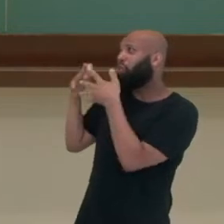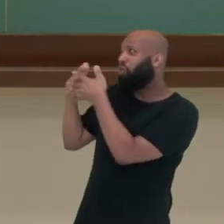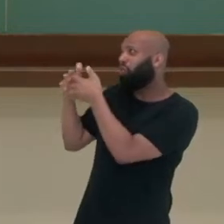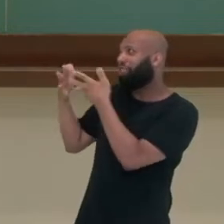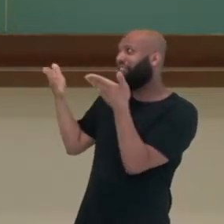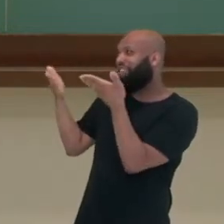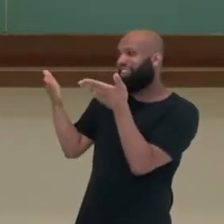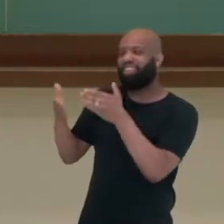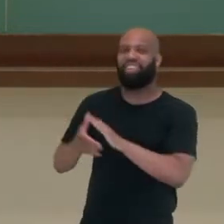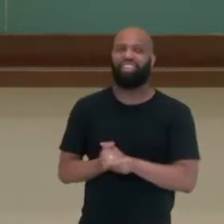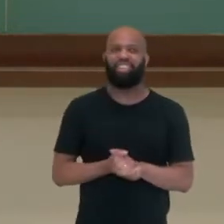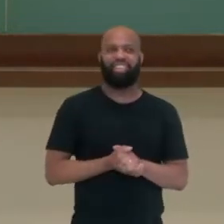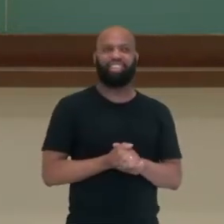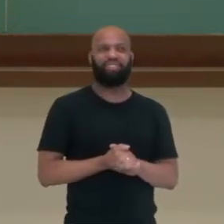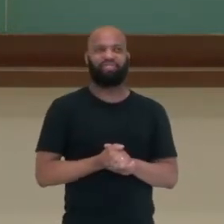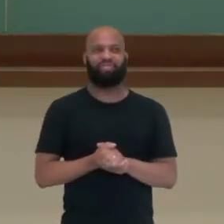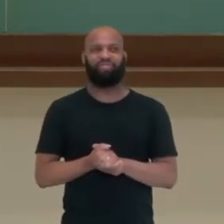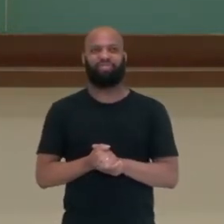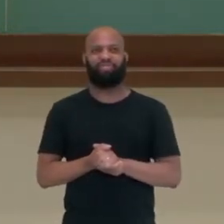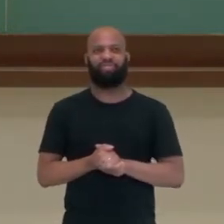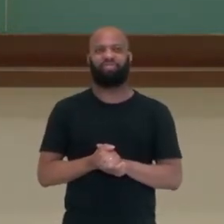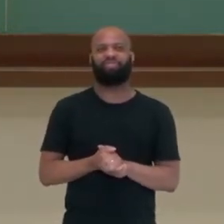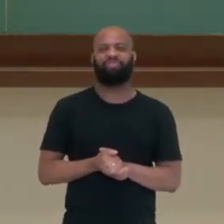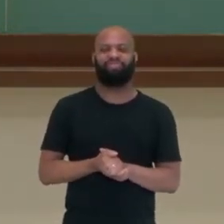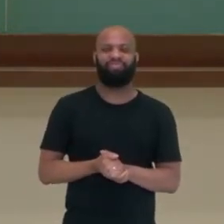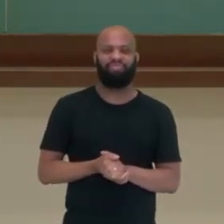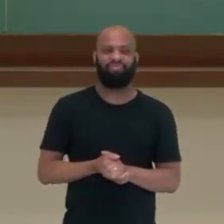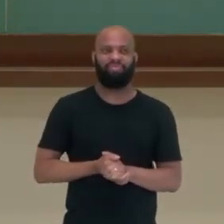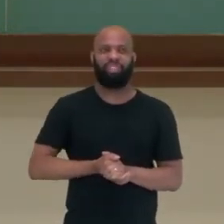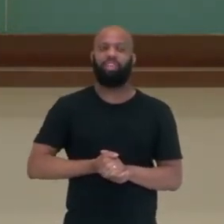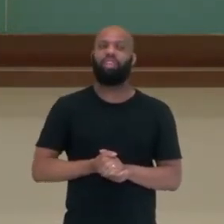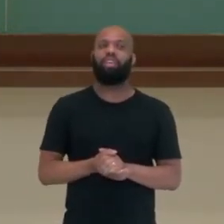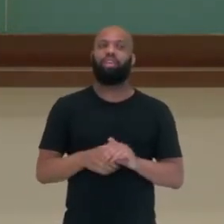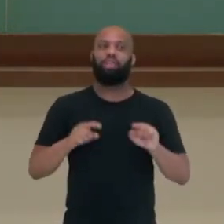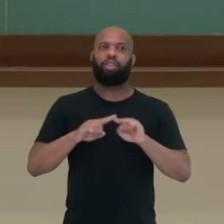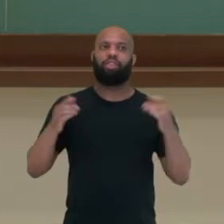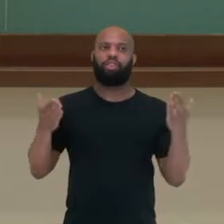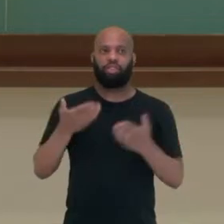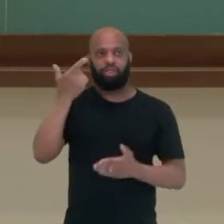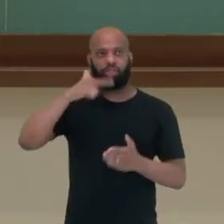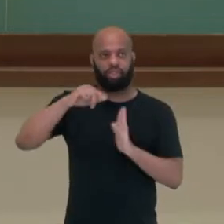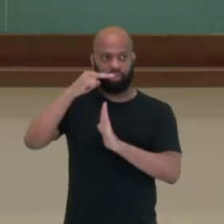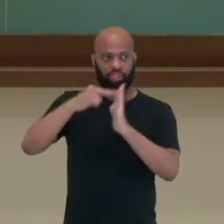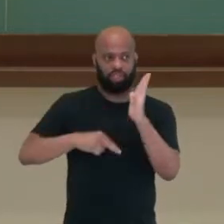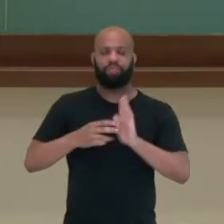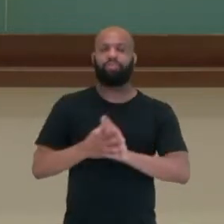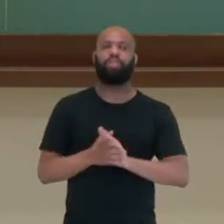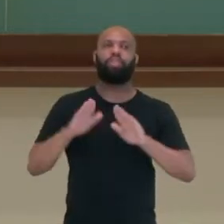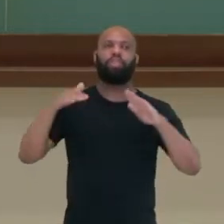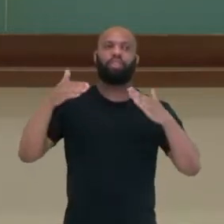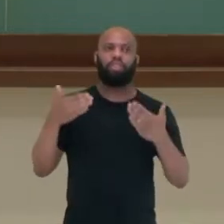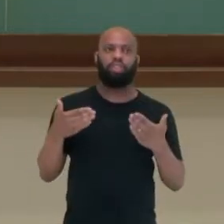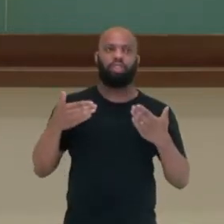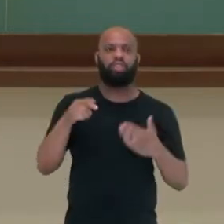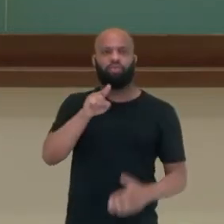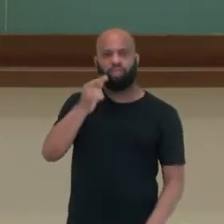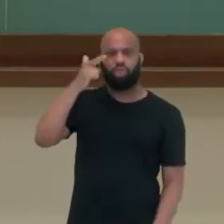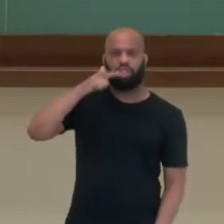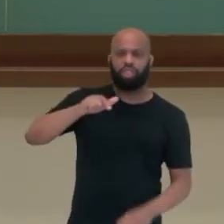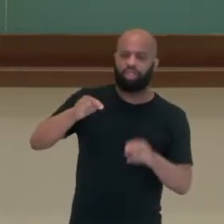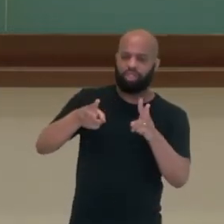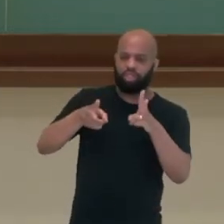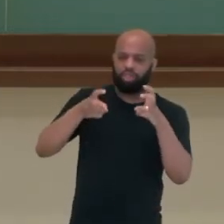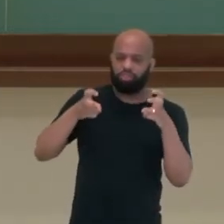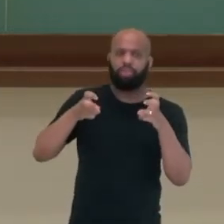Vê se você pode, né? Eu não conseguia falar que eu também ali, né? Mas agora foi. Então, vocês conseguem perceber